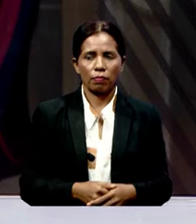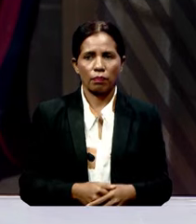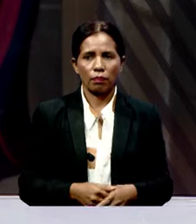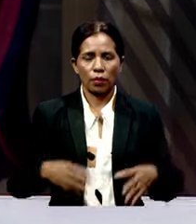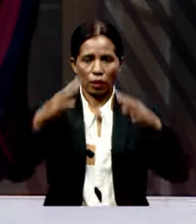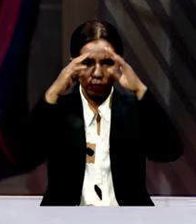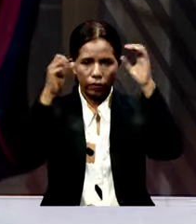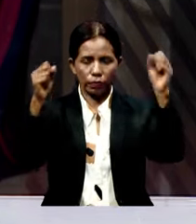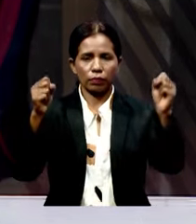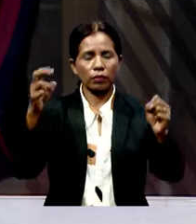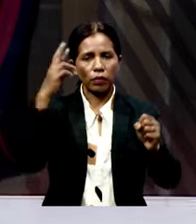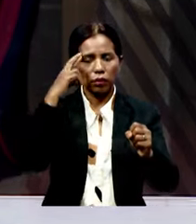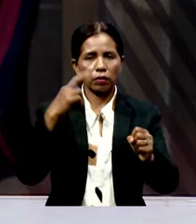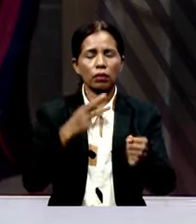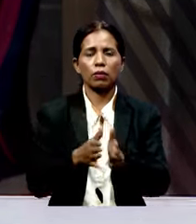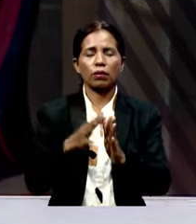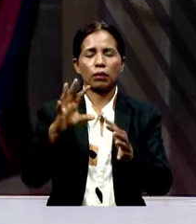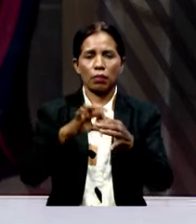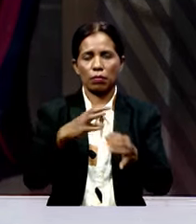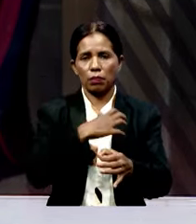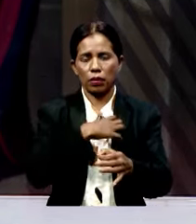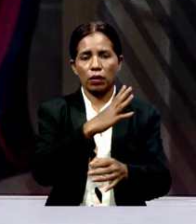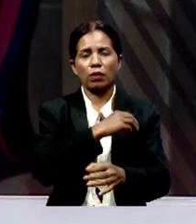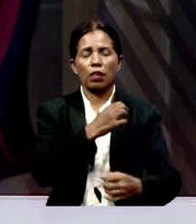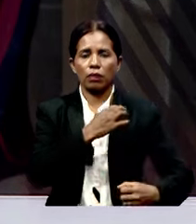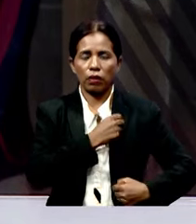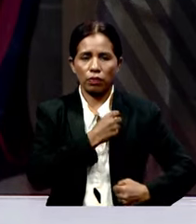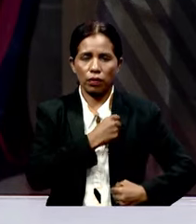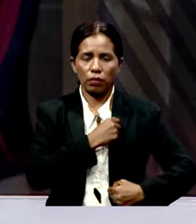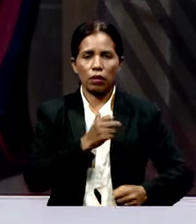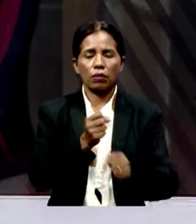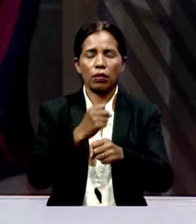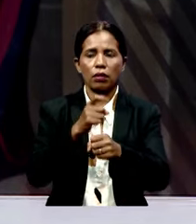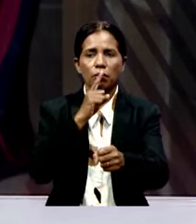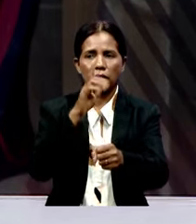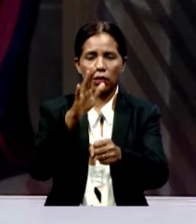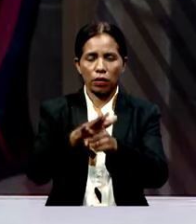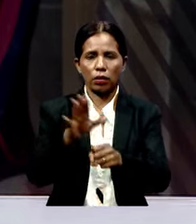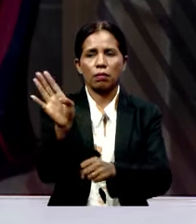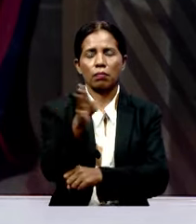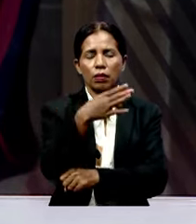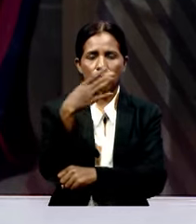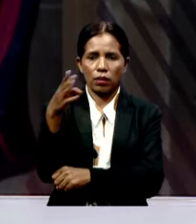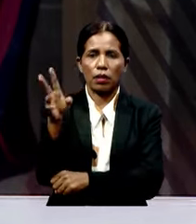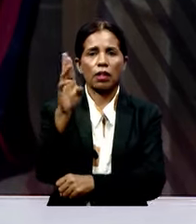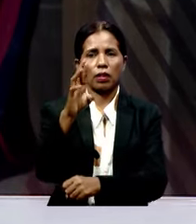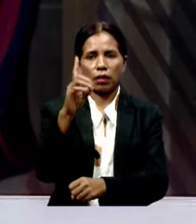Presidente da República, russo membro PNTL no FFDTL, atual juramento de bandeira